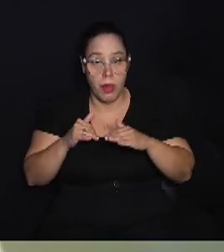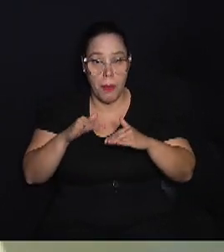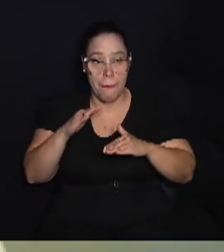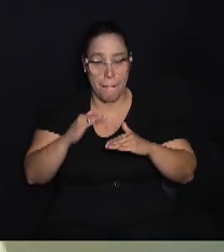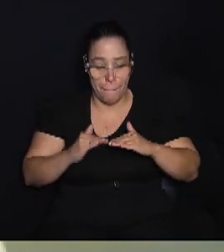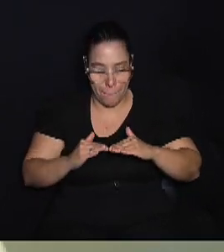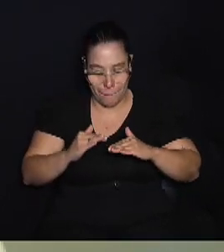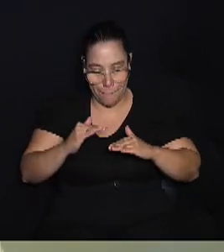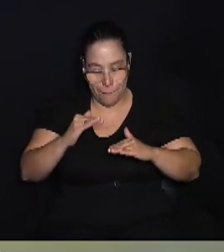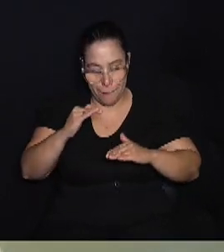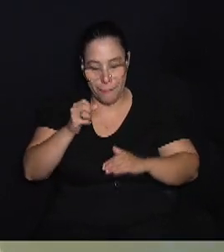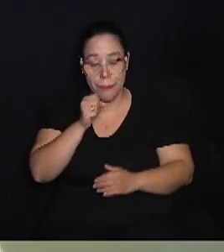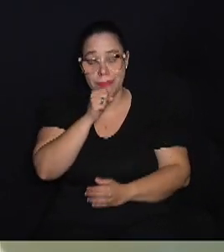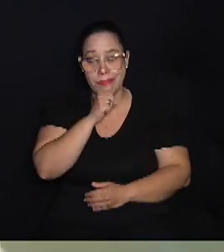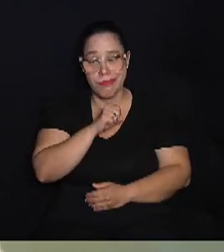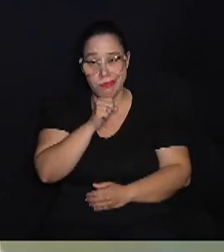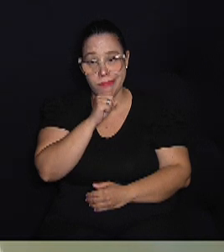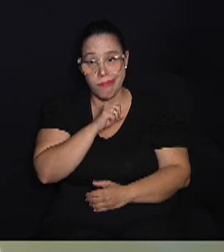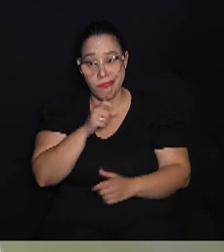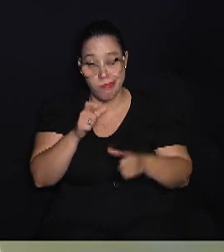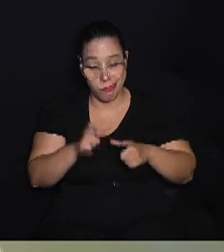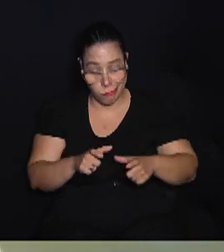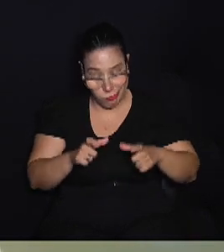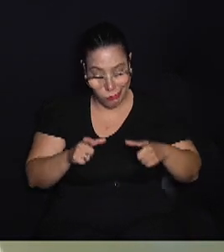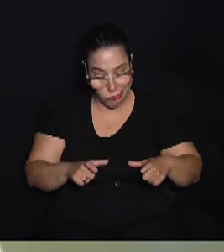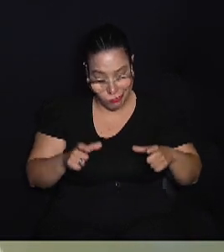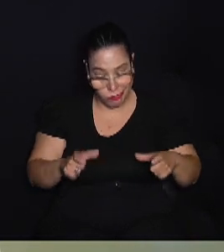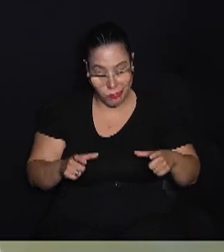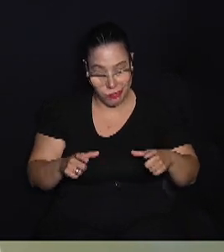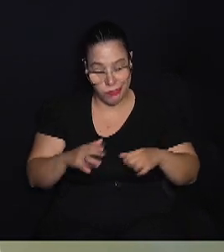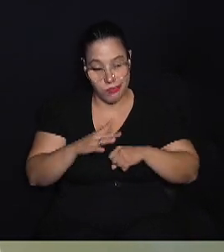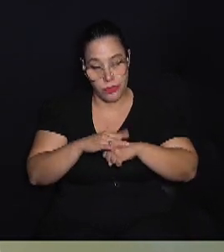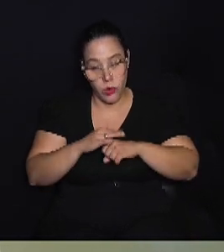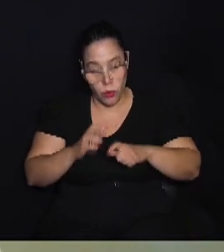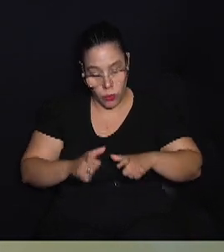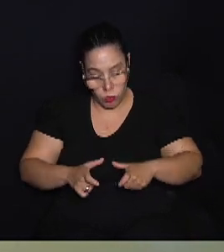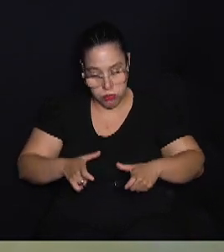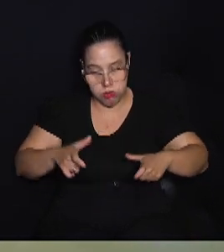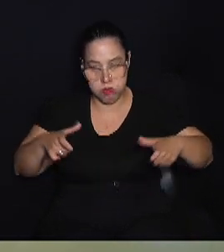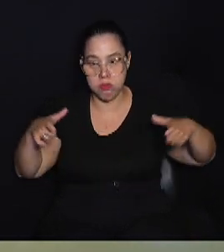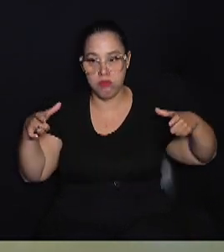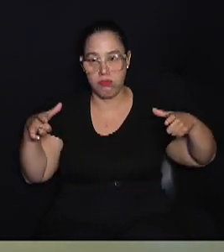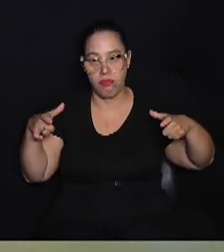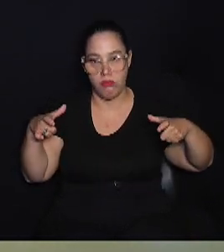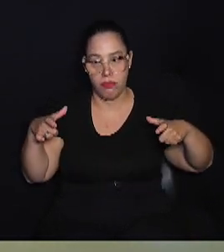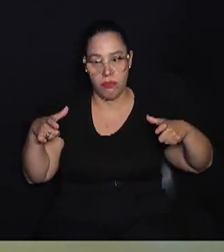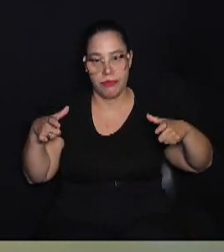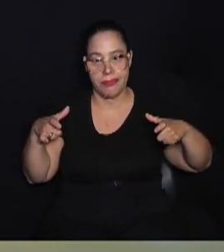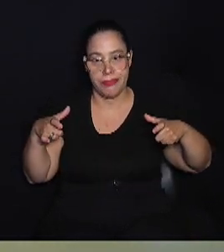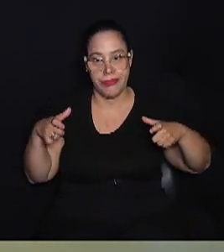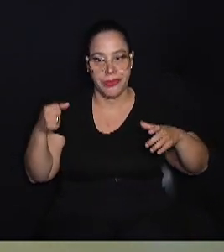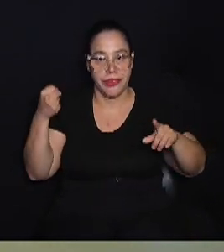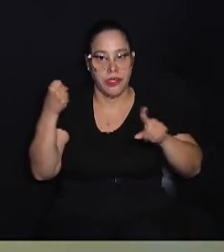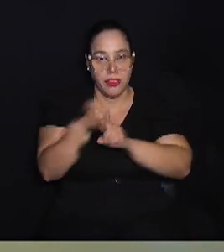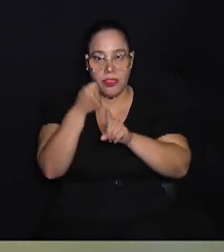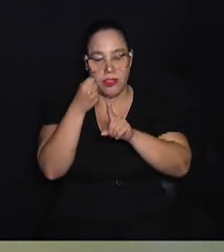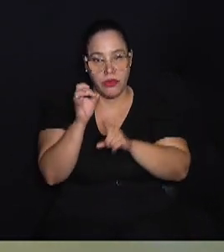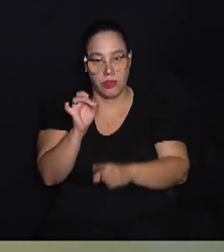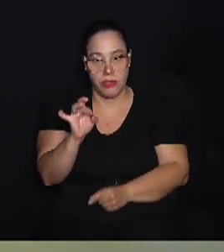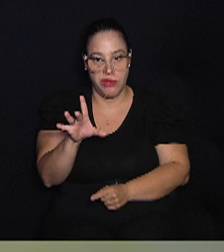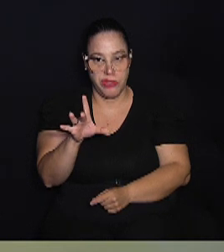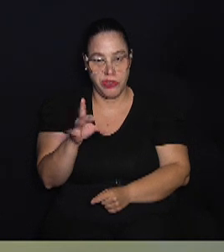crescente de pessoas idosas no mundo, então essa patologia, essa doença vai aumentar muitíssimo. Isso existe um impacto não